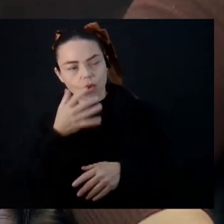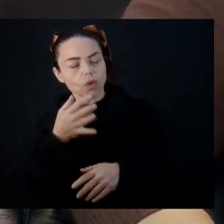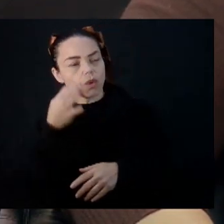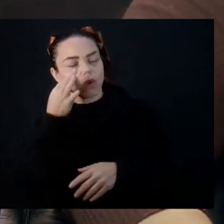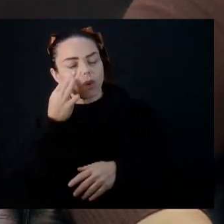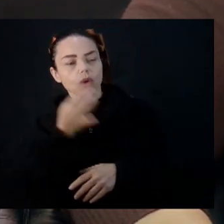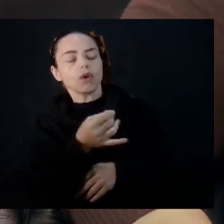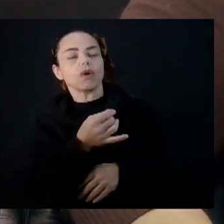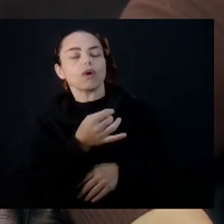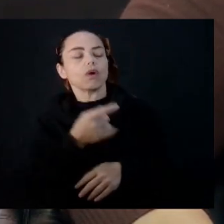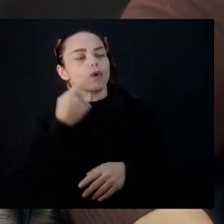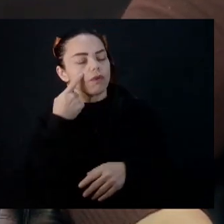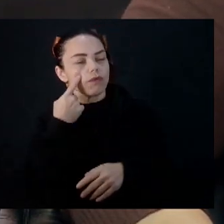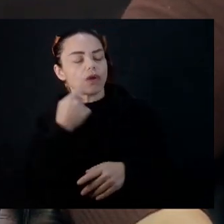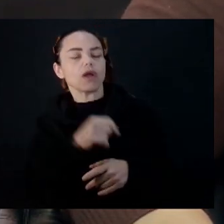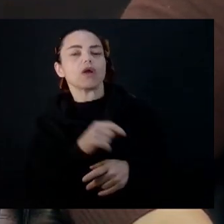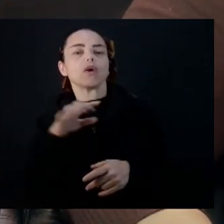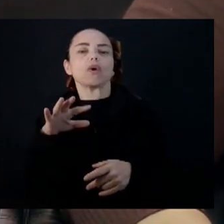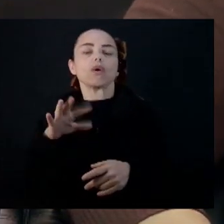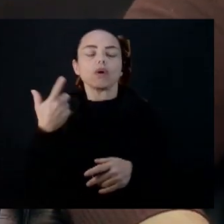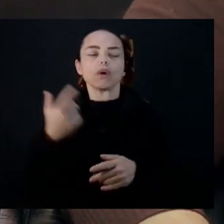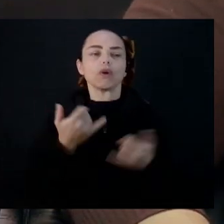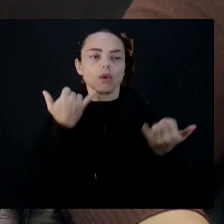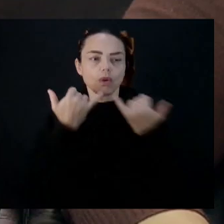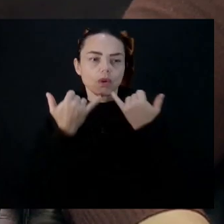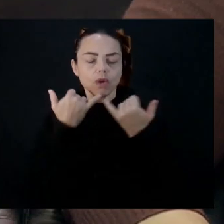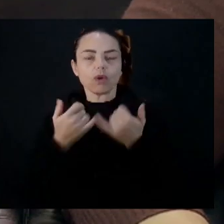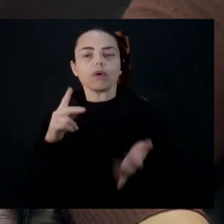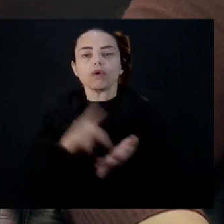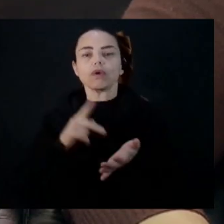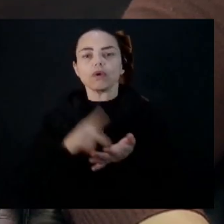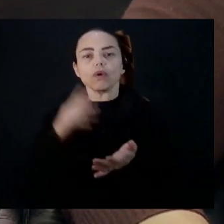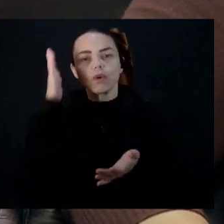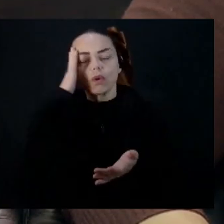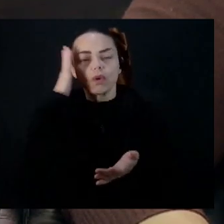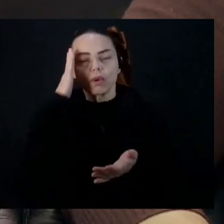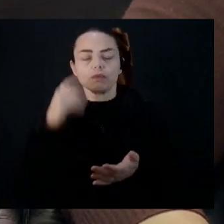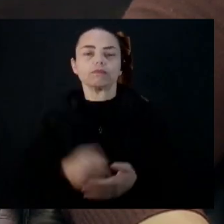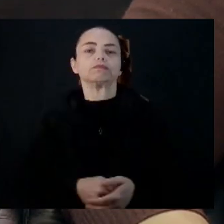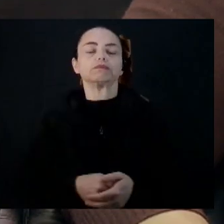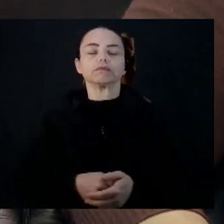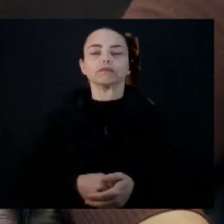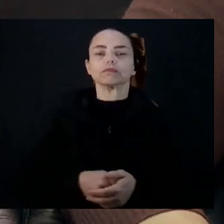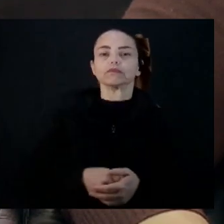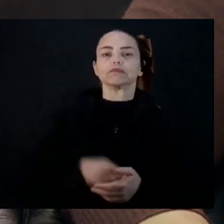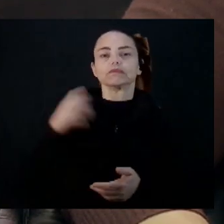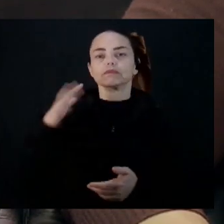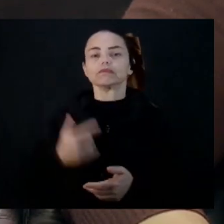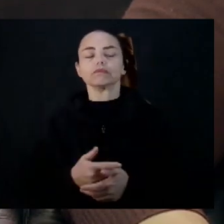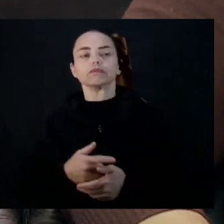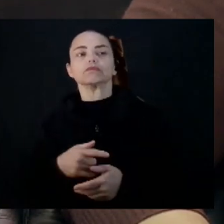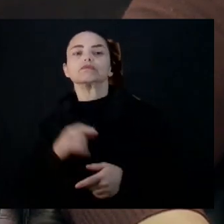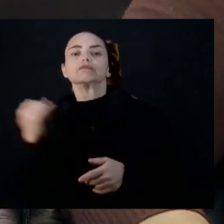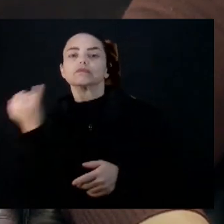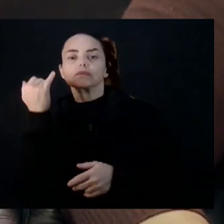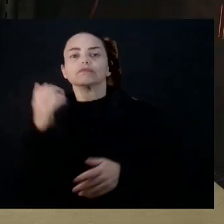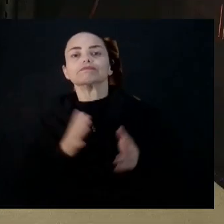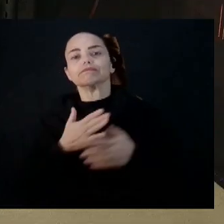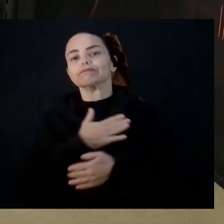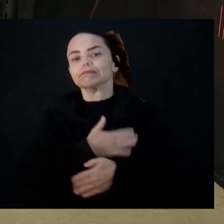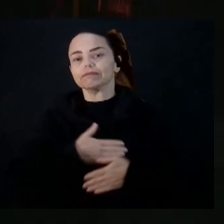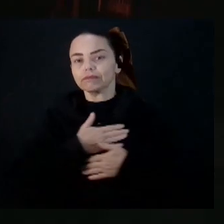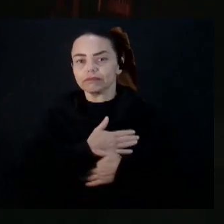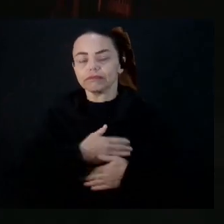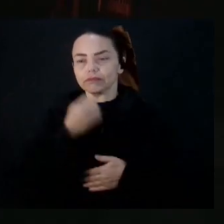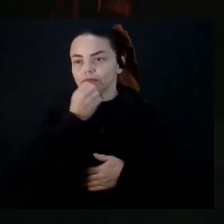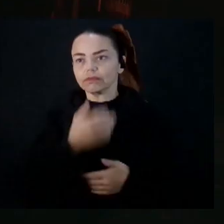daí buscar maiores informações, entender o que realmente aconteceu, mas é importante que seja um momento agradável. É verdade,